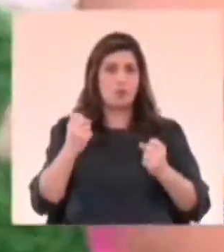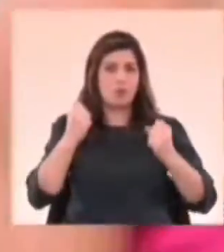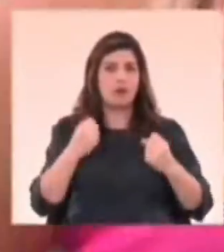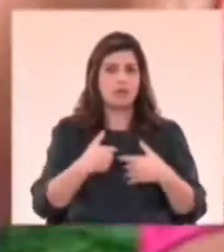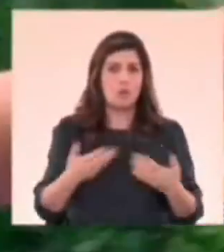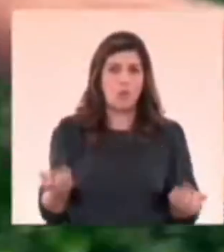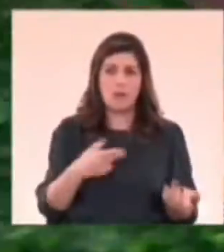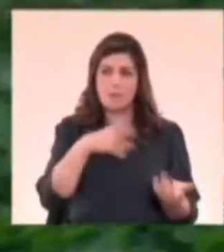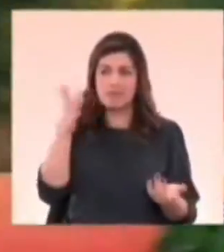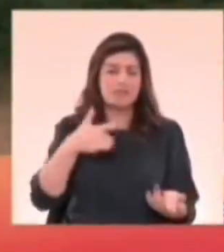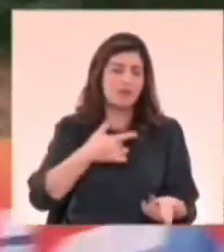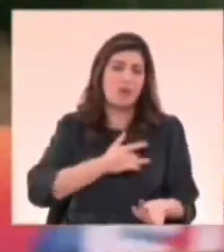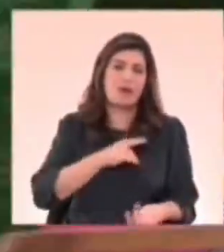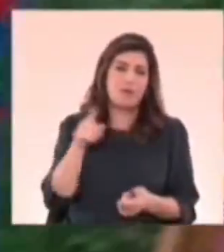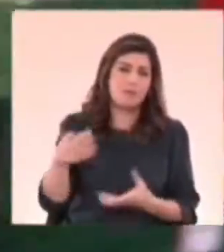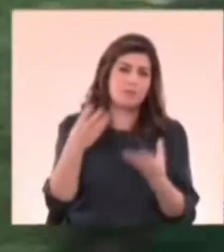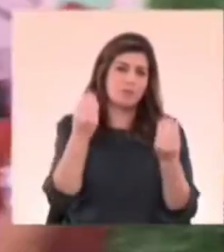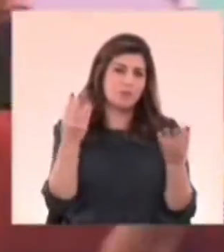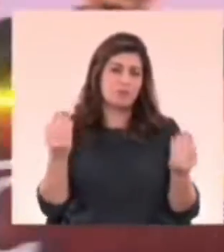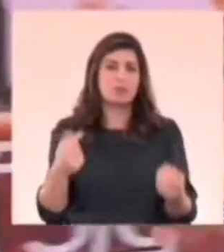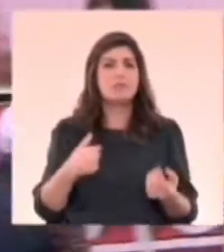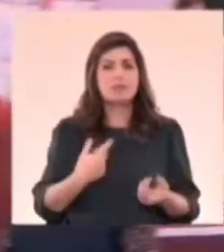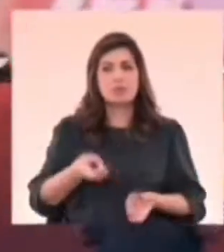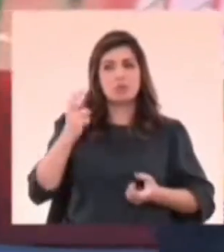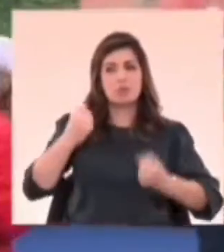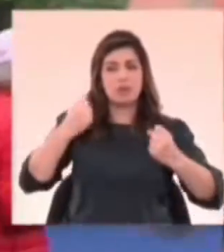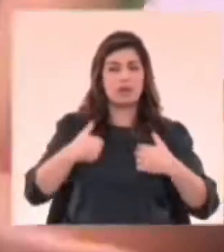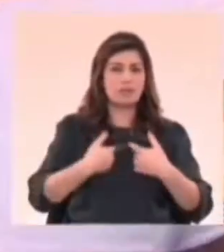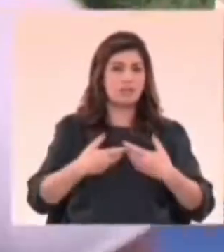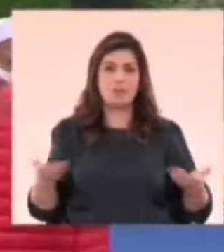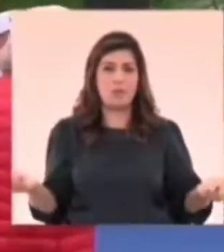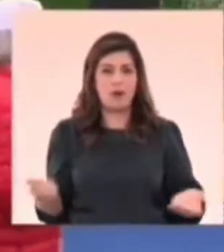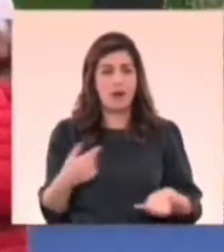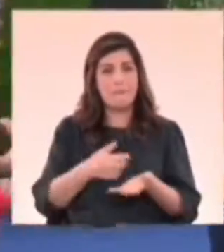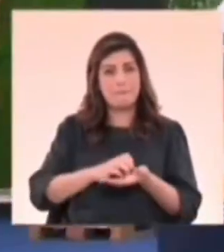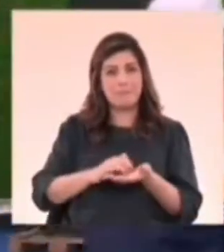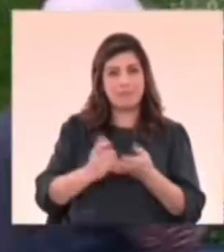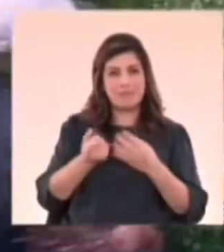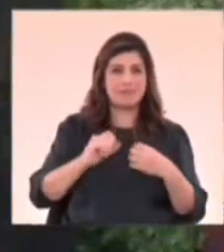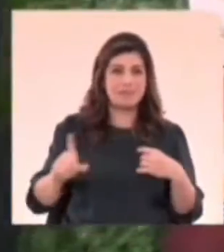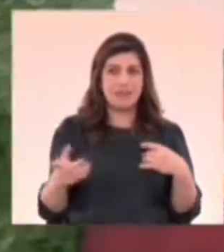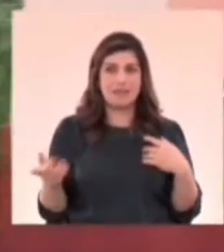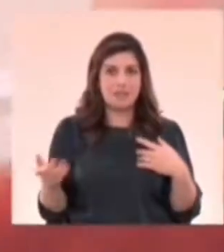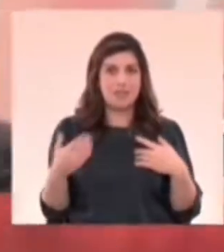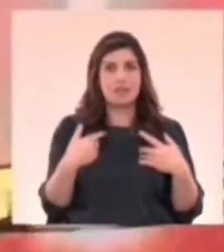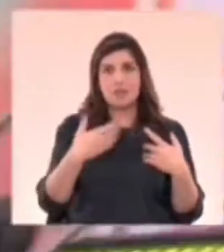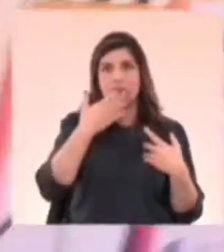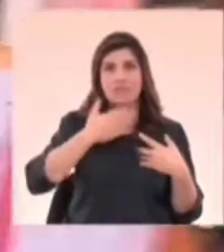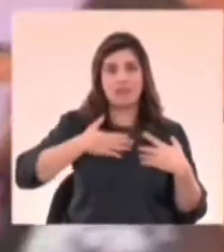Eu não consigo ganhar curar alguém mandar mensagem que chuva